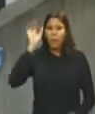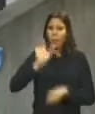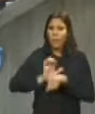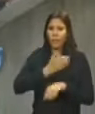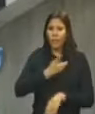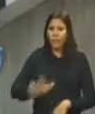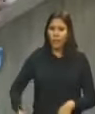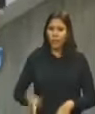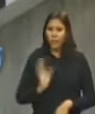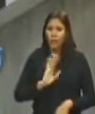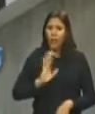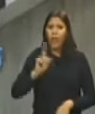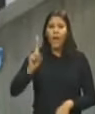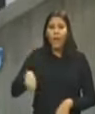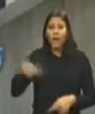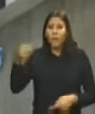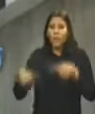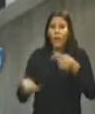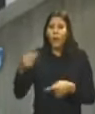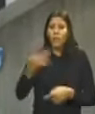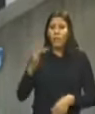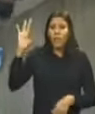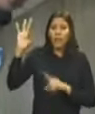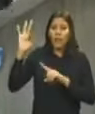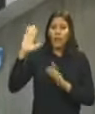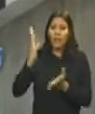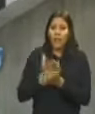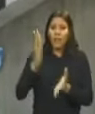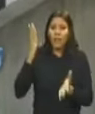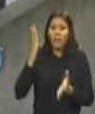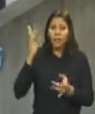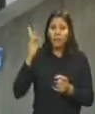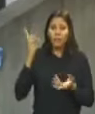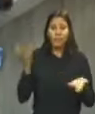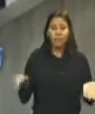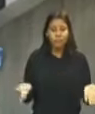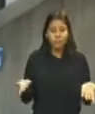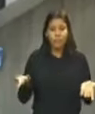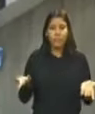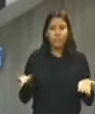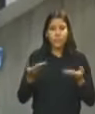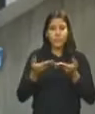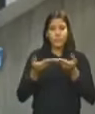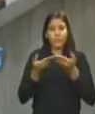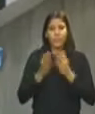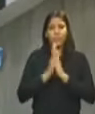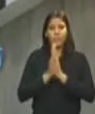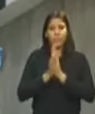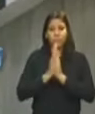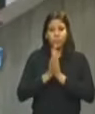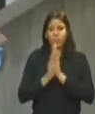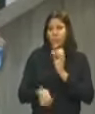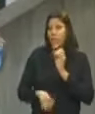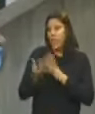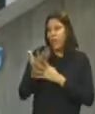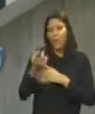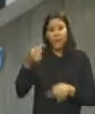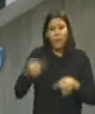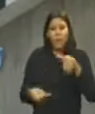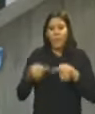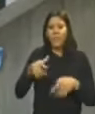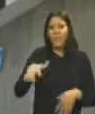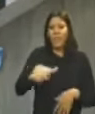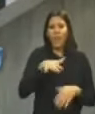programa que tinha federal que não tem mais. Então, eu rogo, né, que seja colocado mais projetos na área habitacional